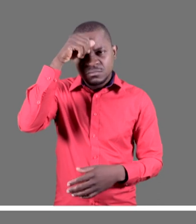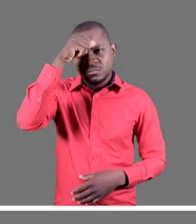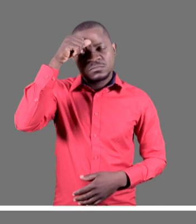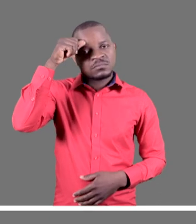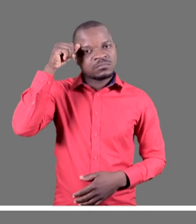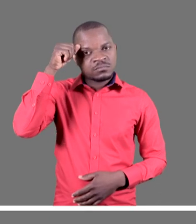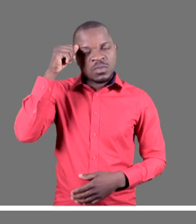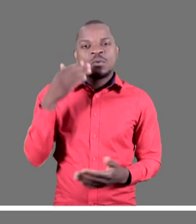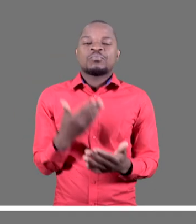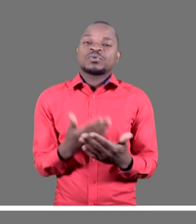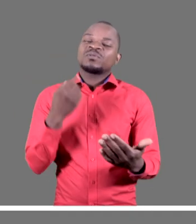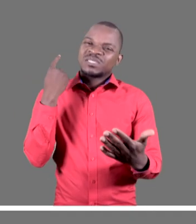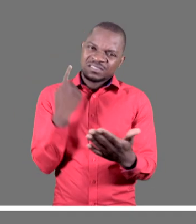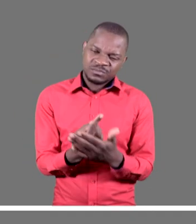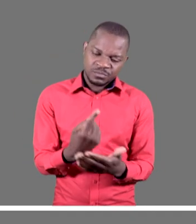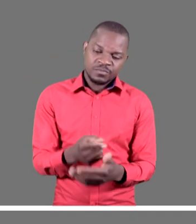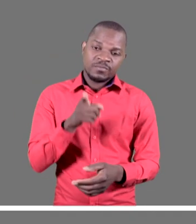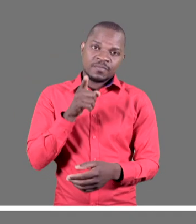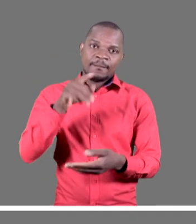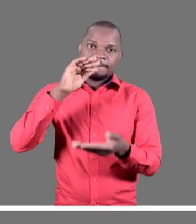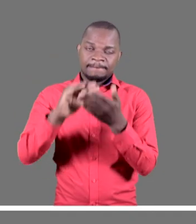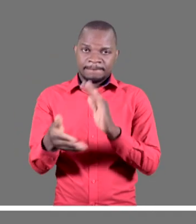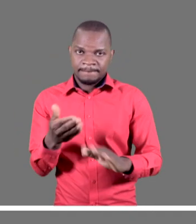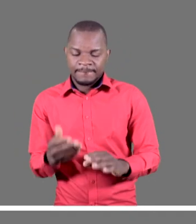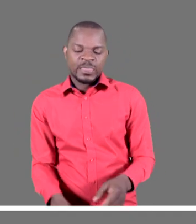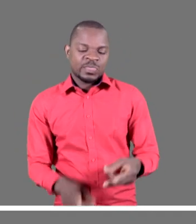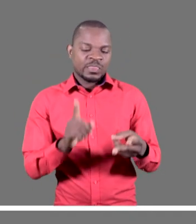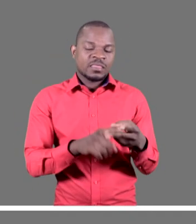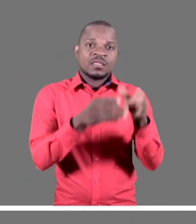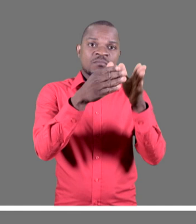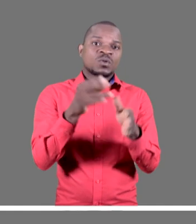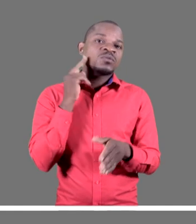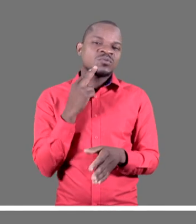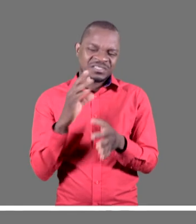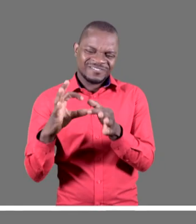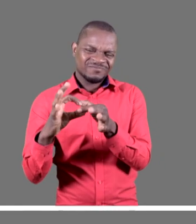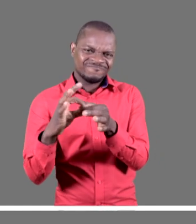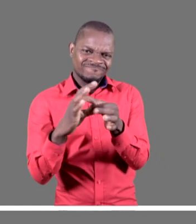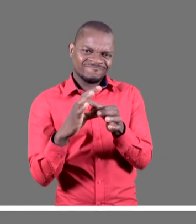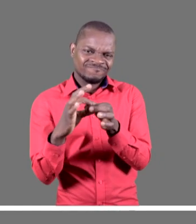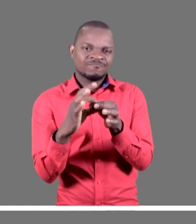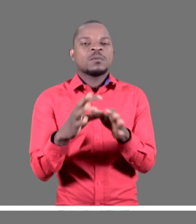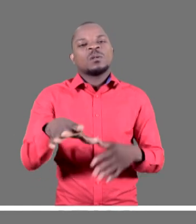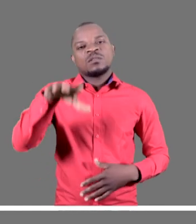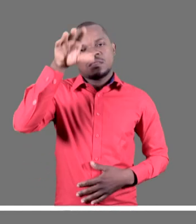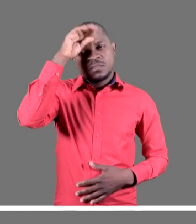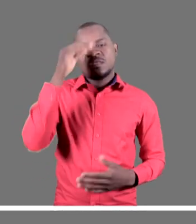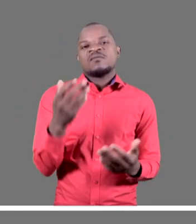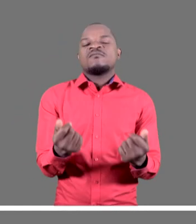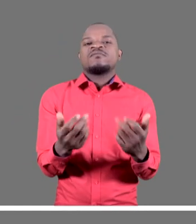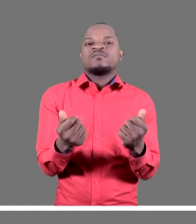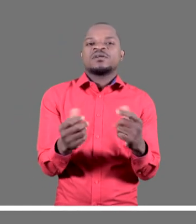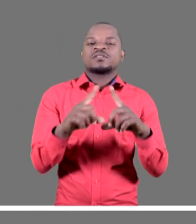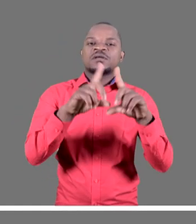e é importante que tanto o professor, tanto o surdo, estejam em coligação para melhor percepção da matéria,